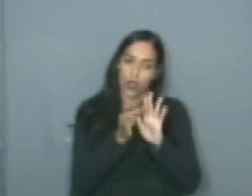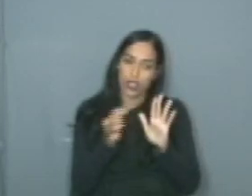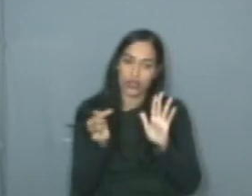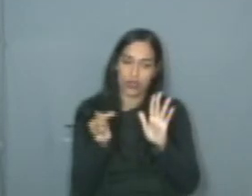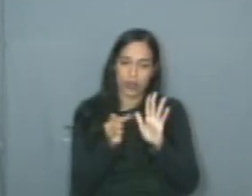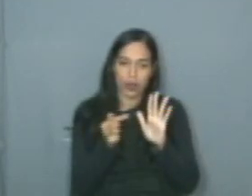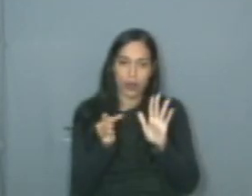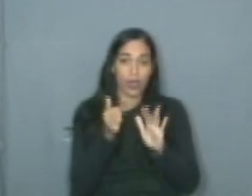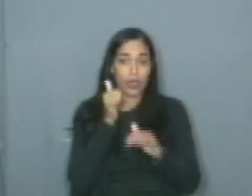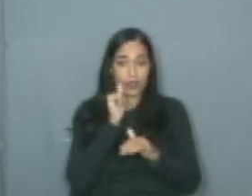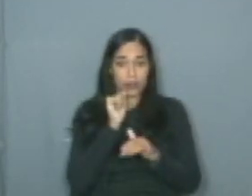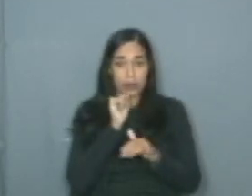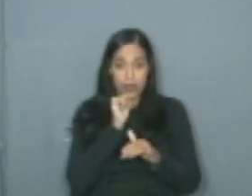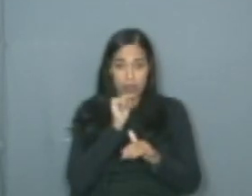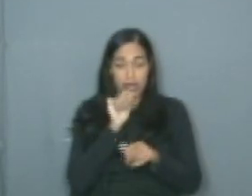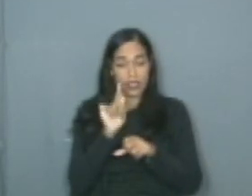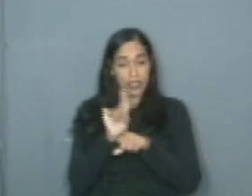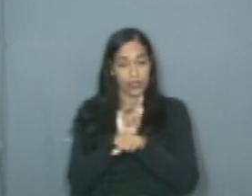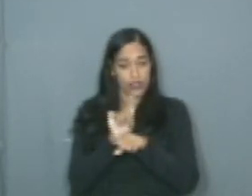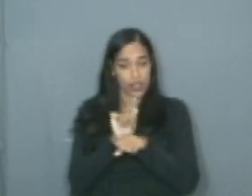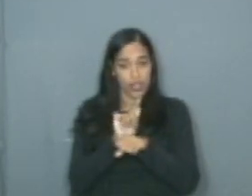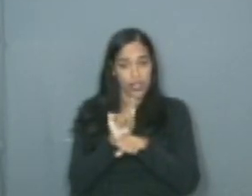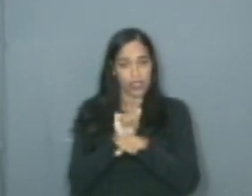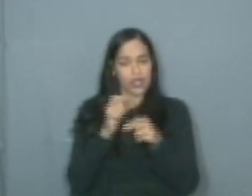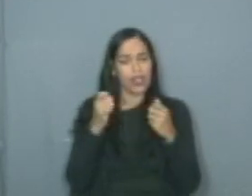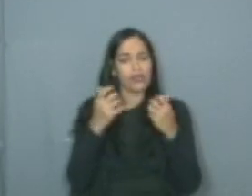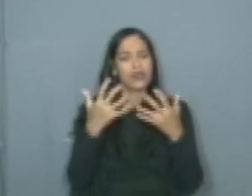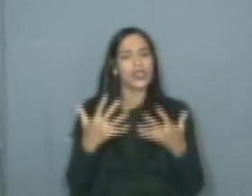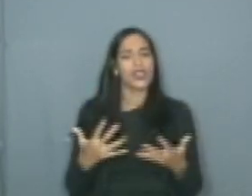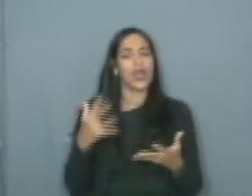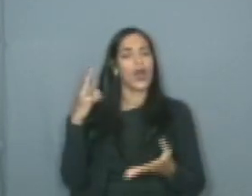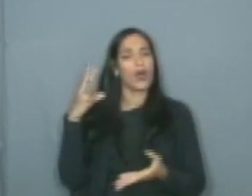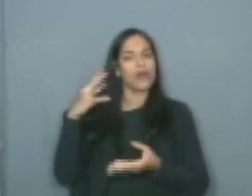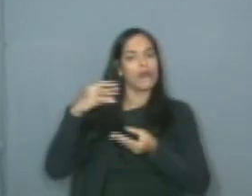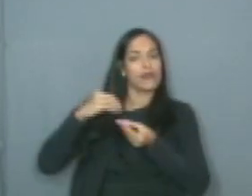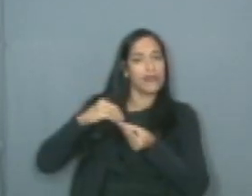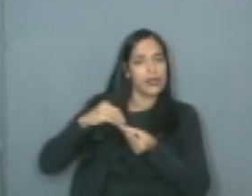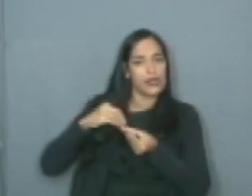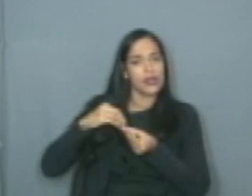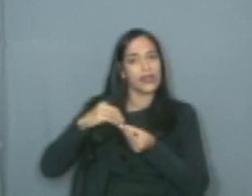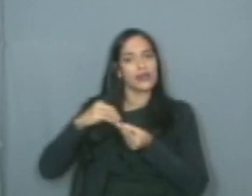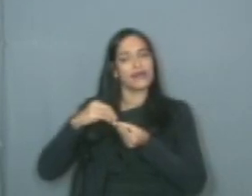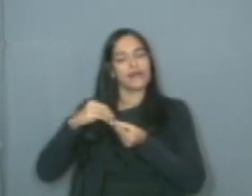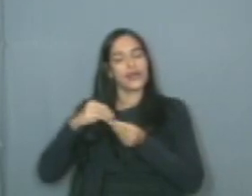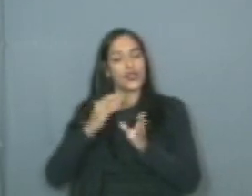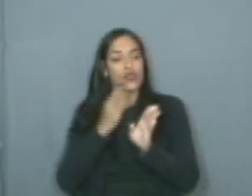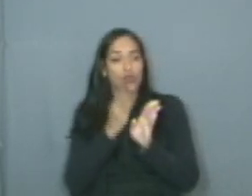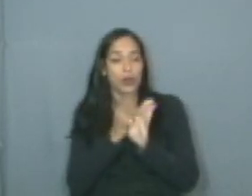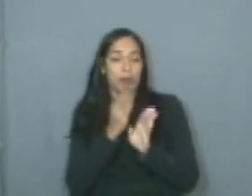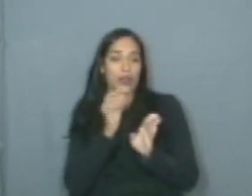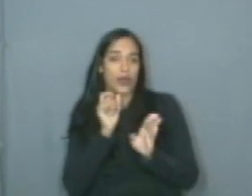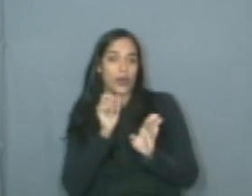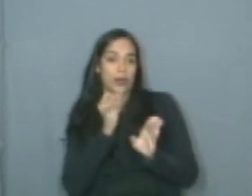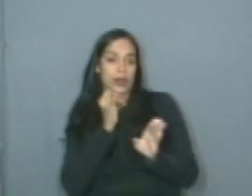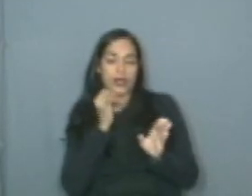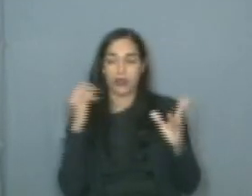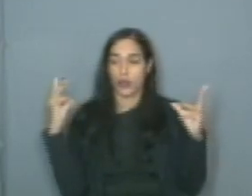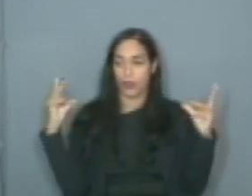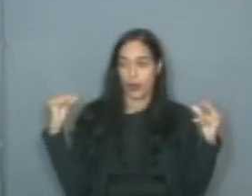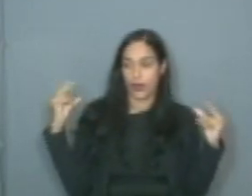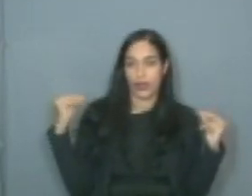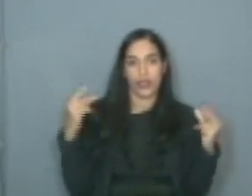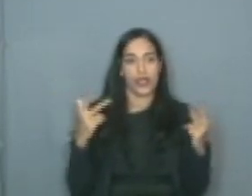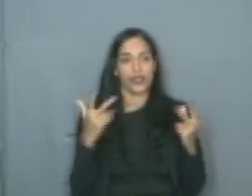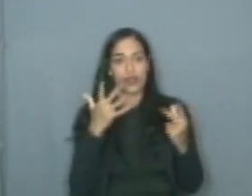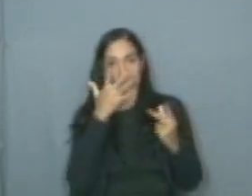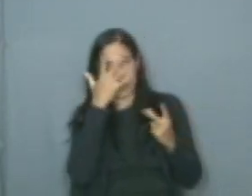ir até a gerência, fazer um relato do miudinho, porque a gente tem descoberto que muitas vezes é o motorista, é as